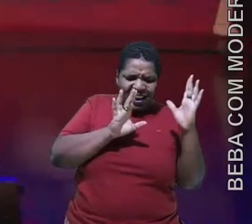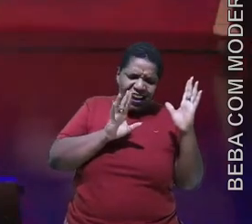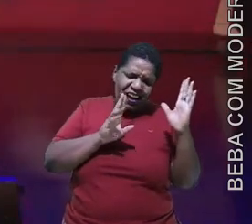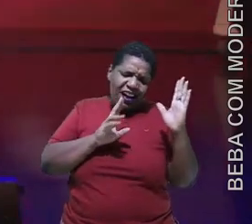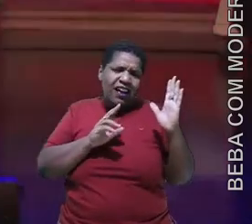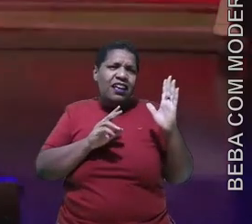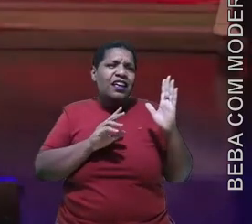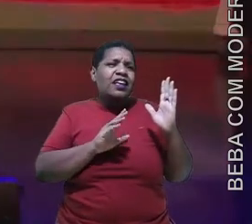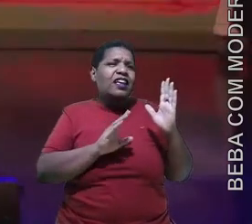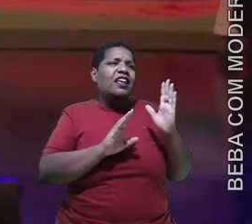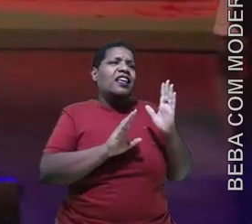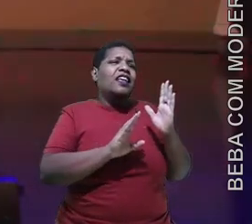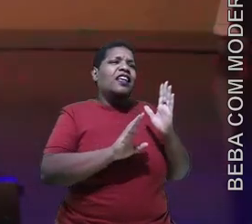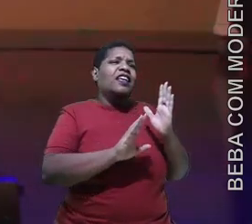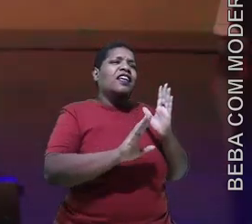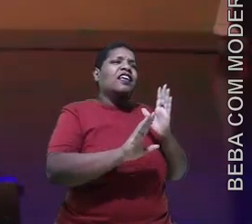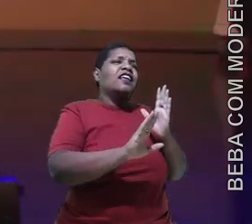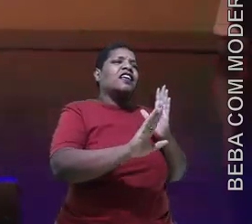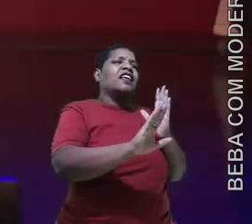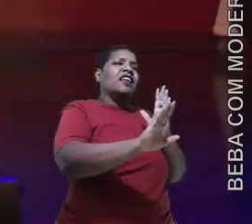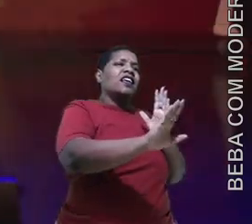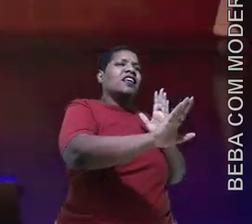E aí